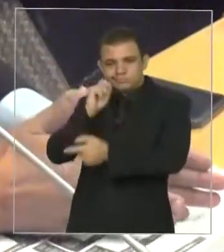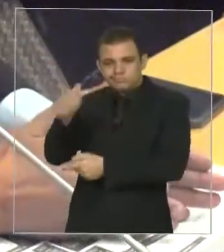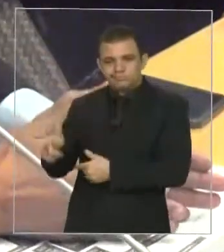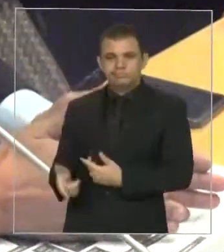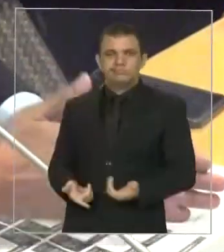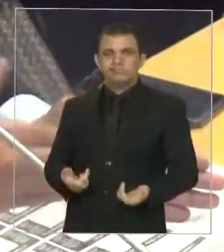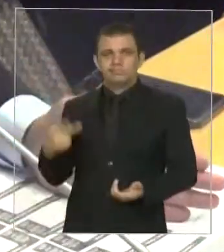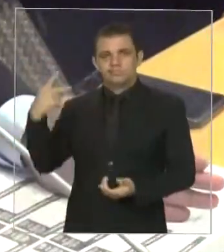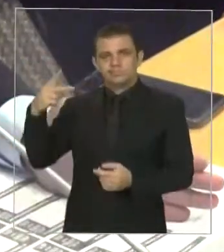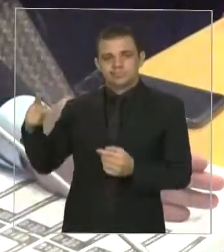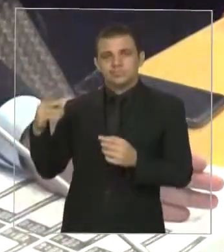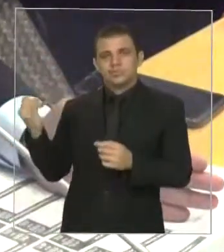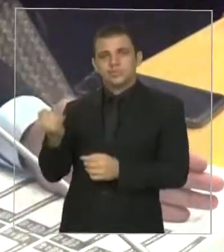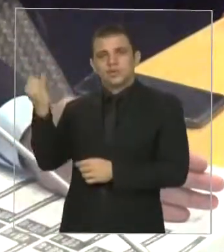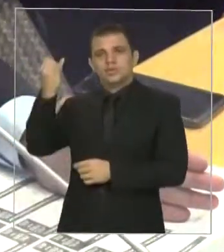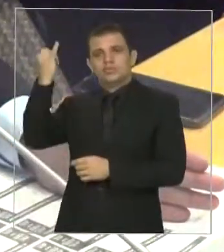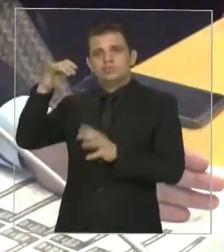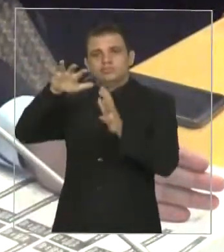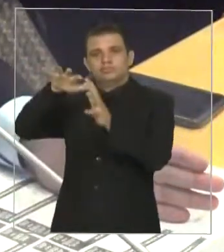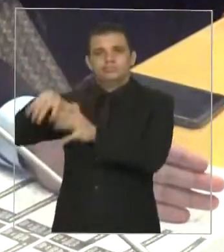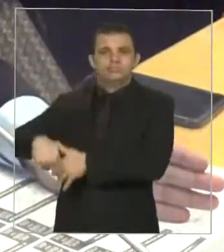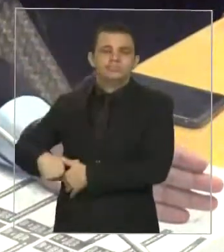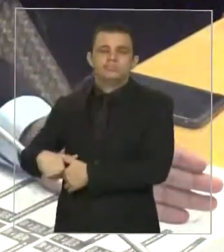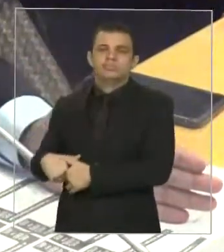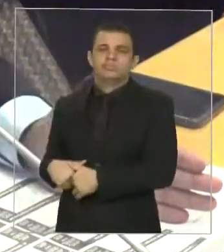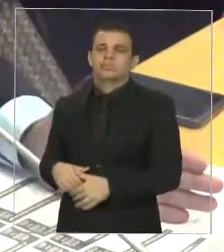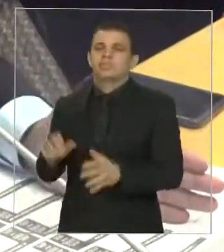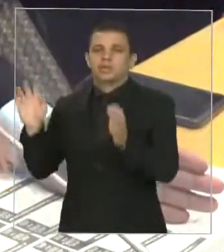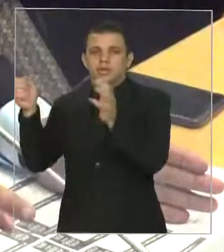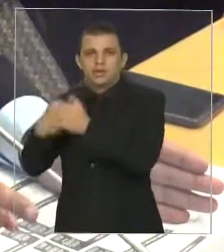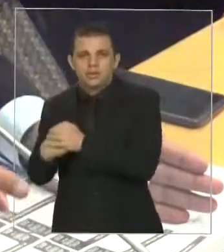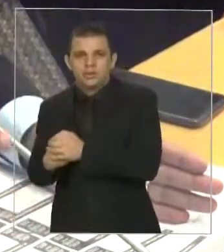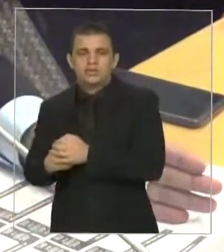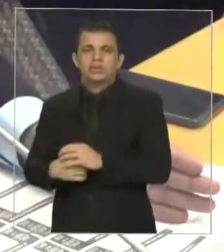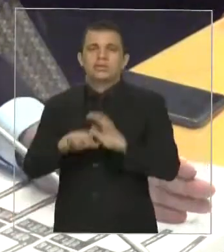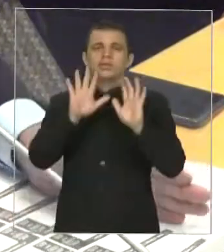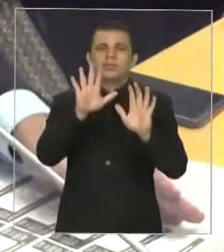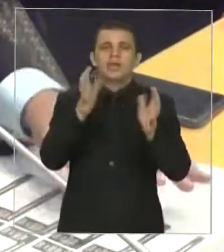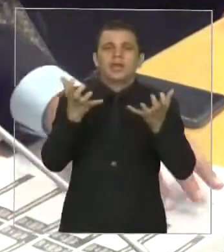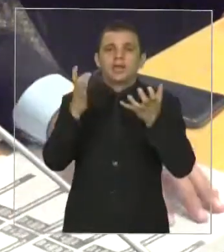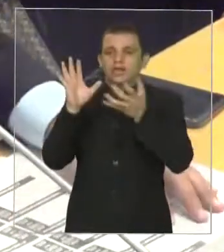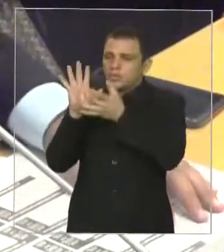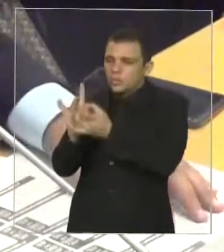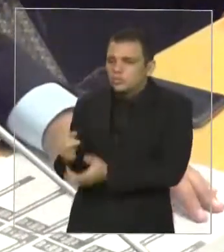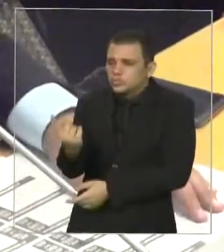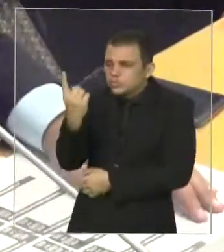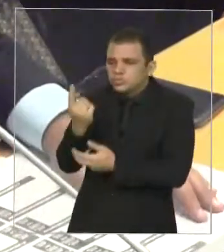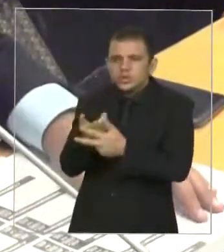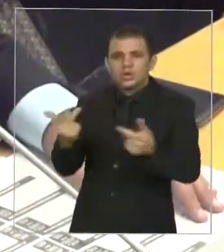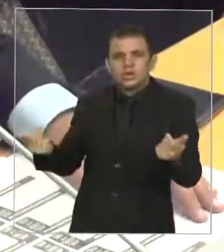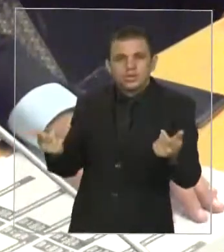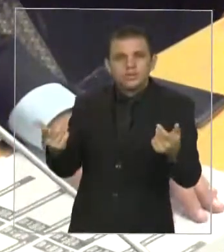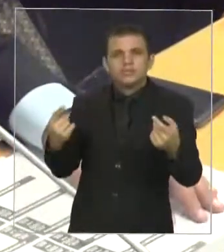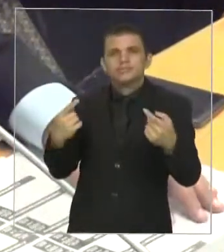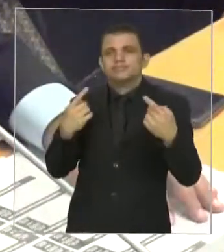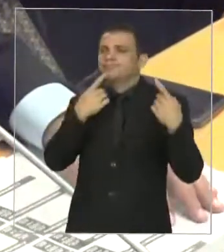um contexto para negar tudo o que tem sido feito. Mas o povo, sobretudo o povo mais carente,